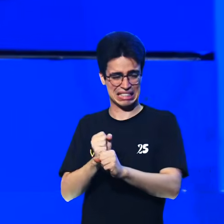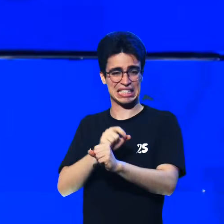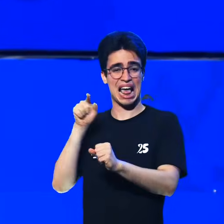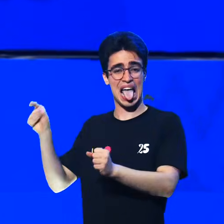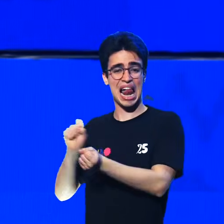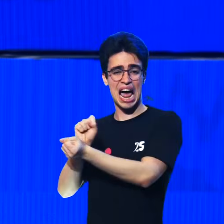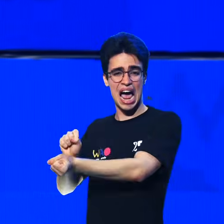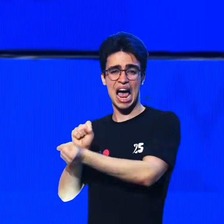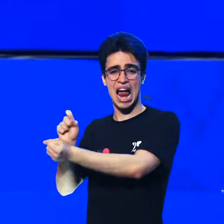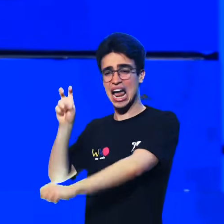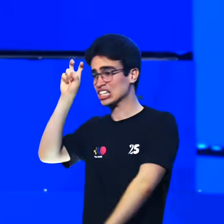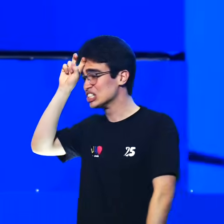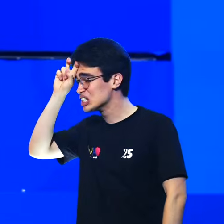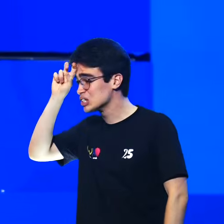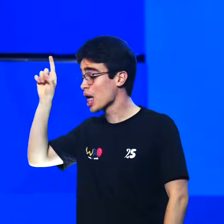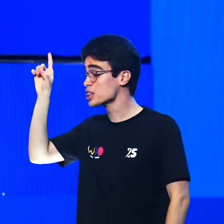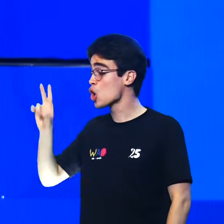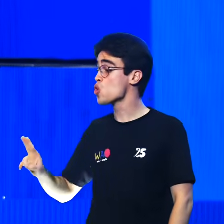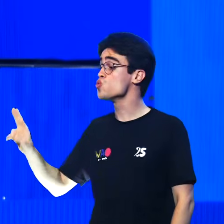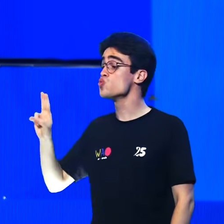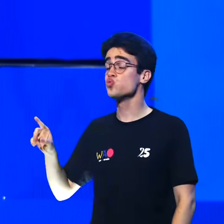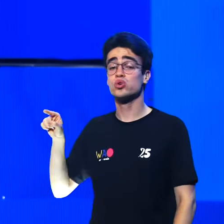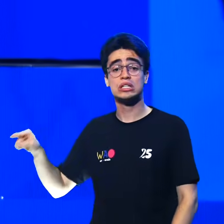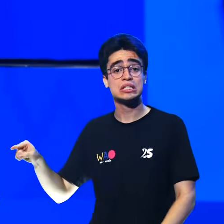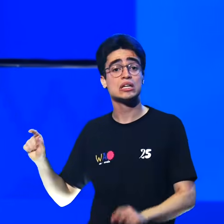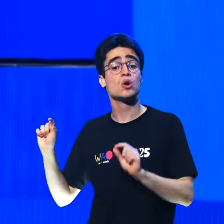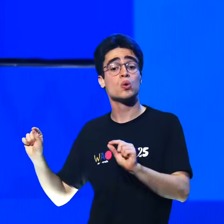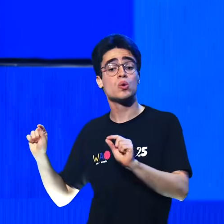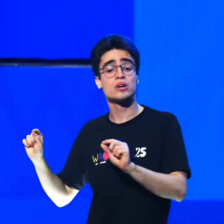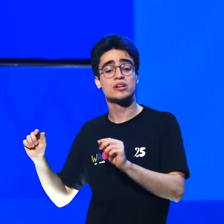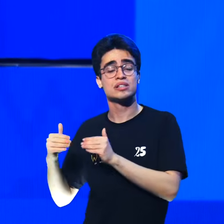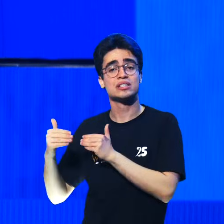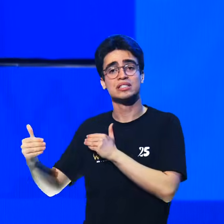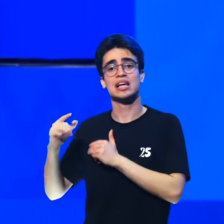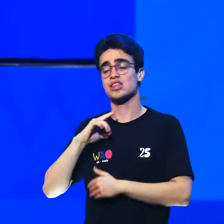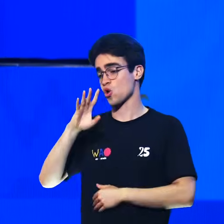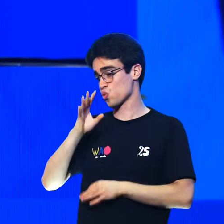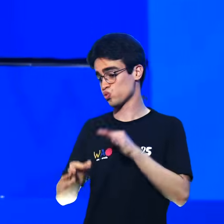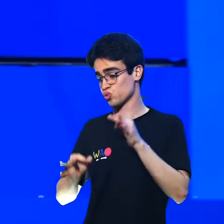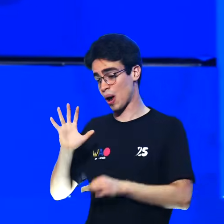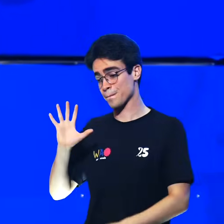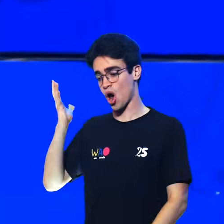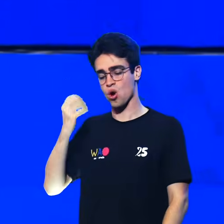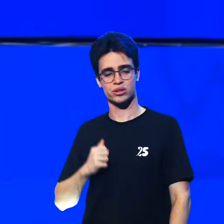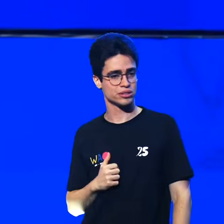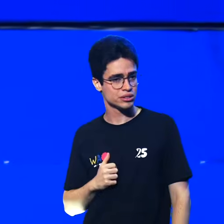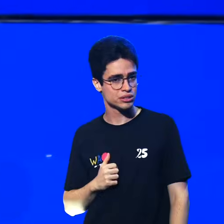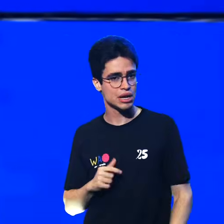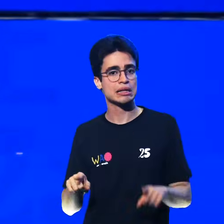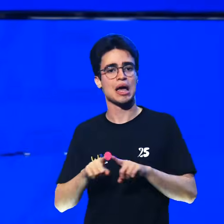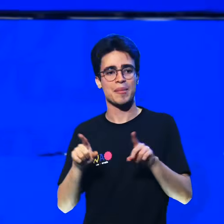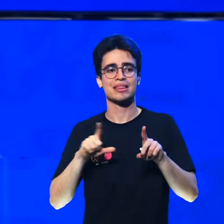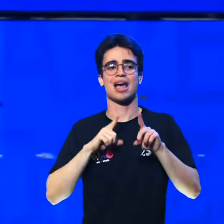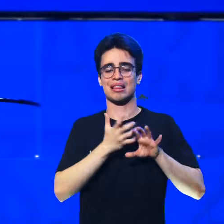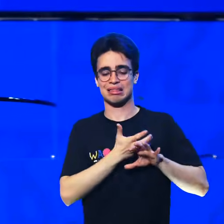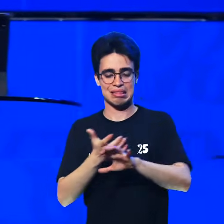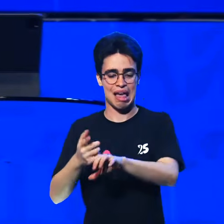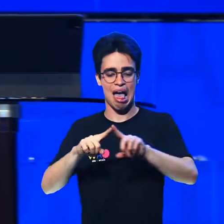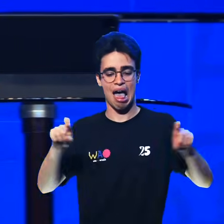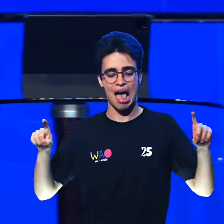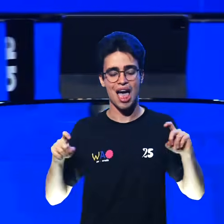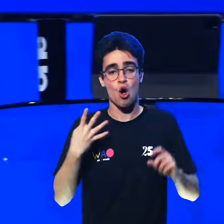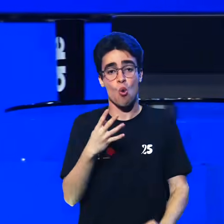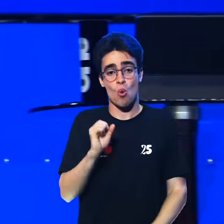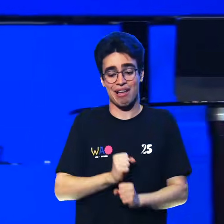no Egito para um movimento de cumprir um julgamento. Ele usa 40 anos no deserto